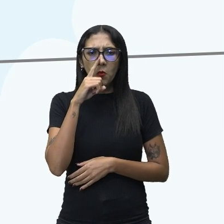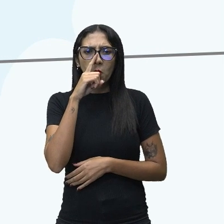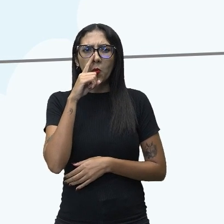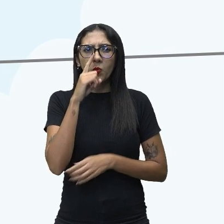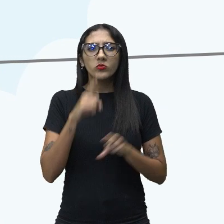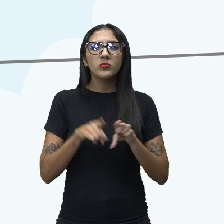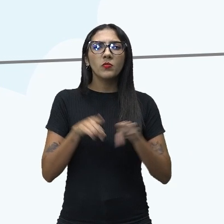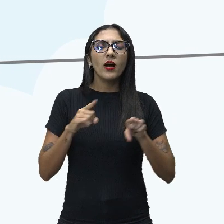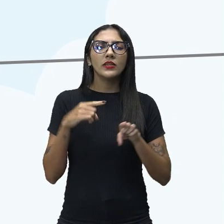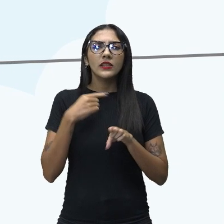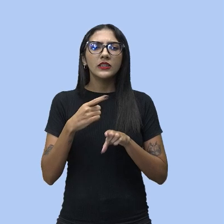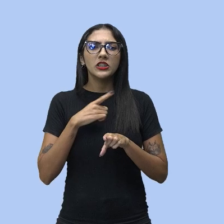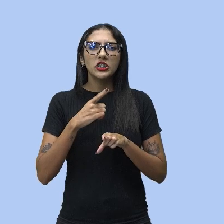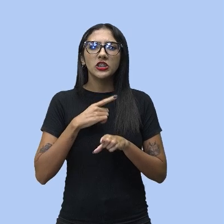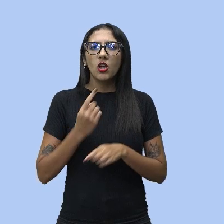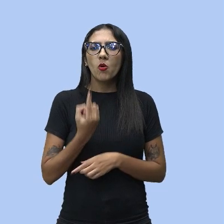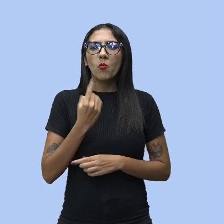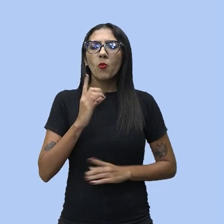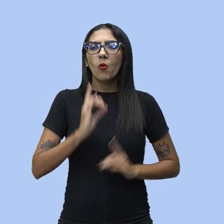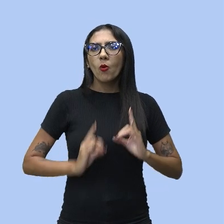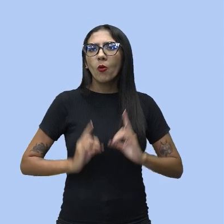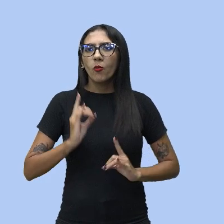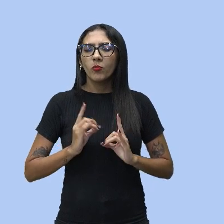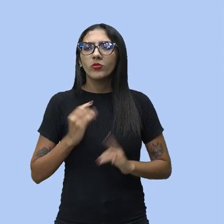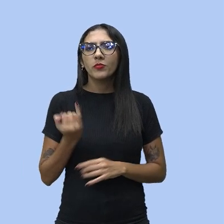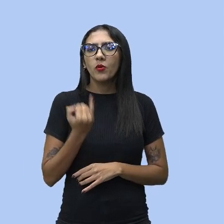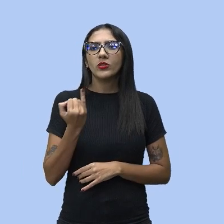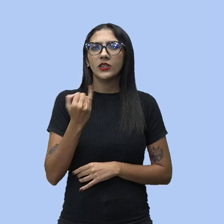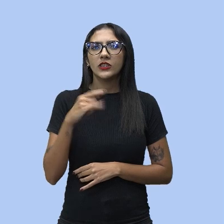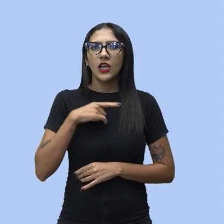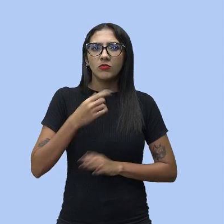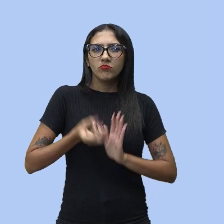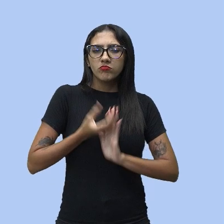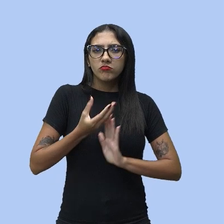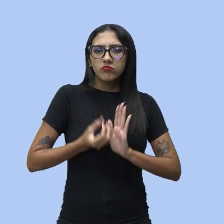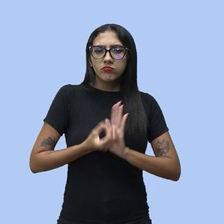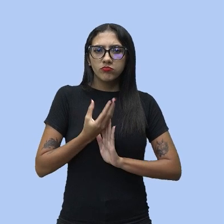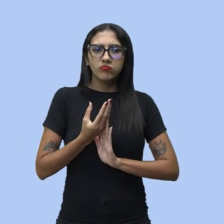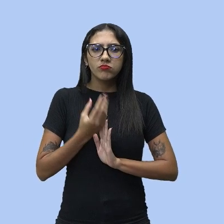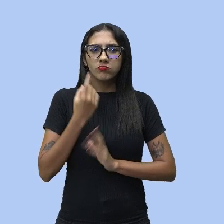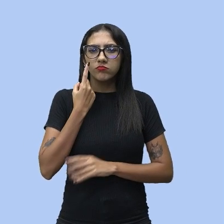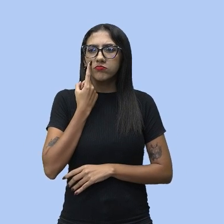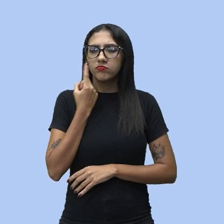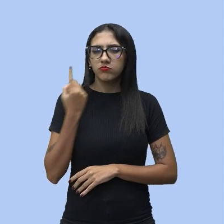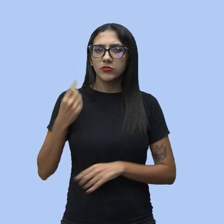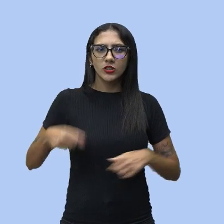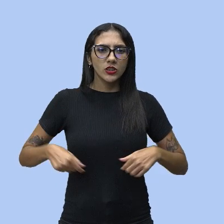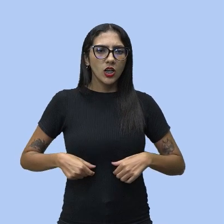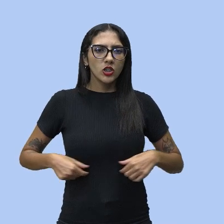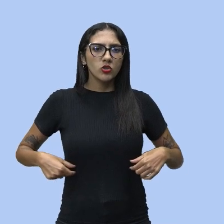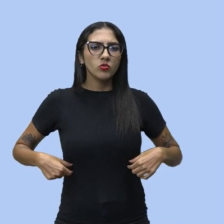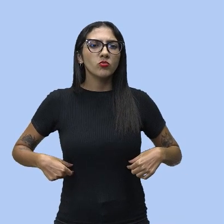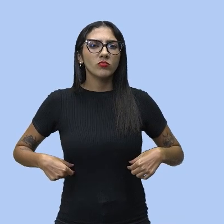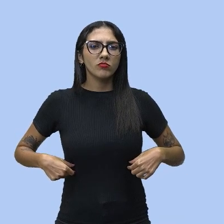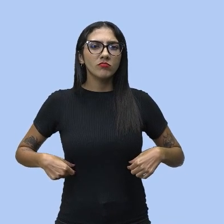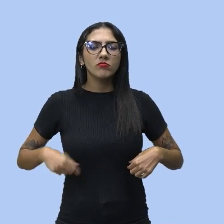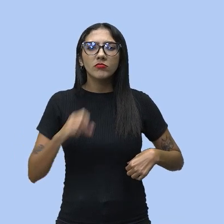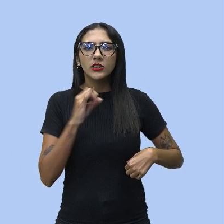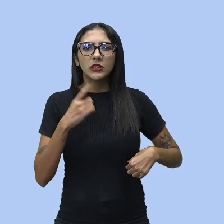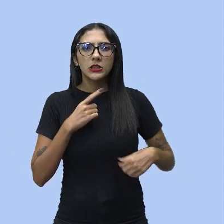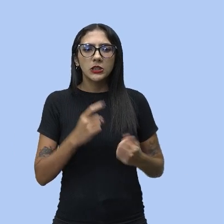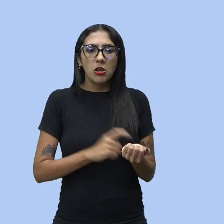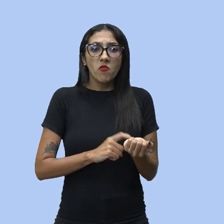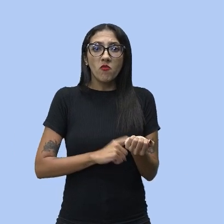temos a adrenalina. Ela é secretada pelas glândulas suprarrenais, em situações de estresse e